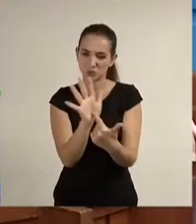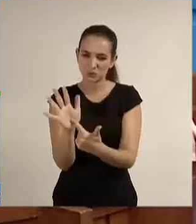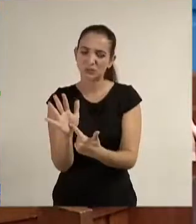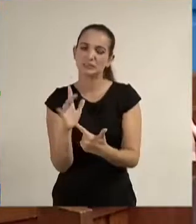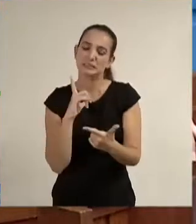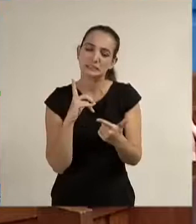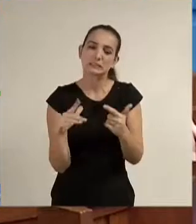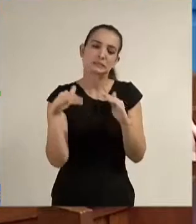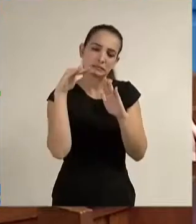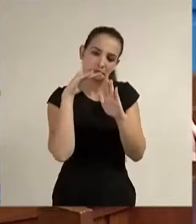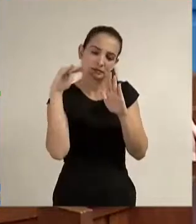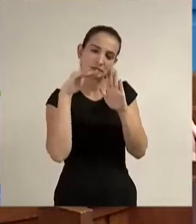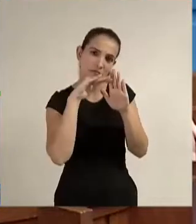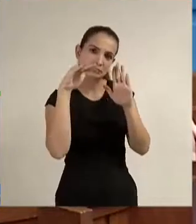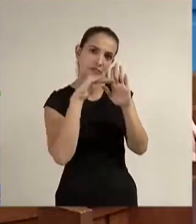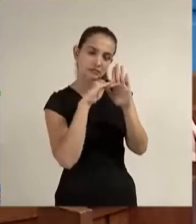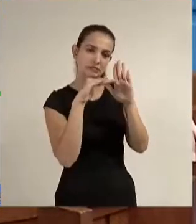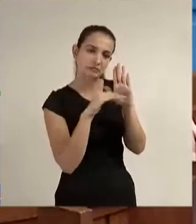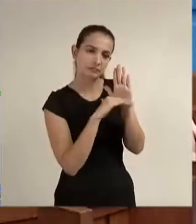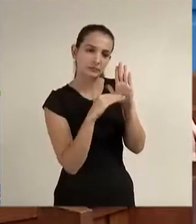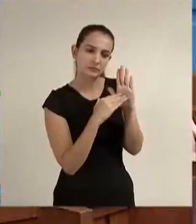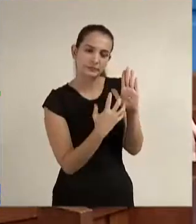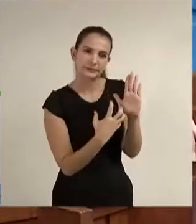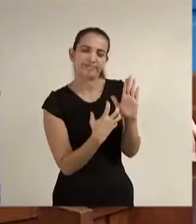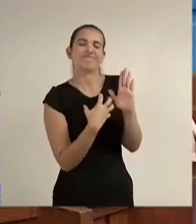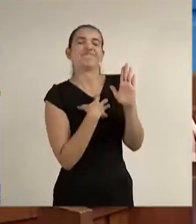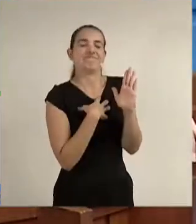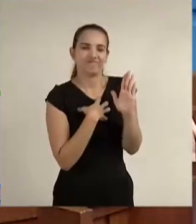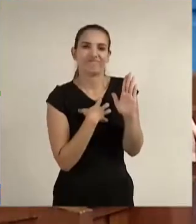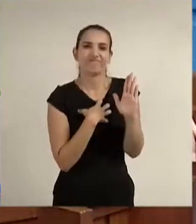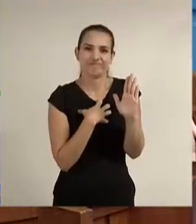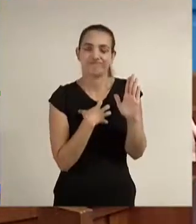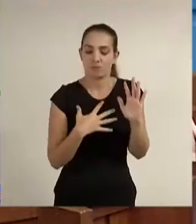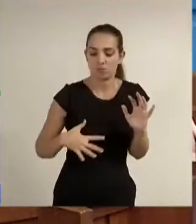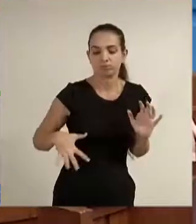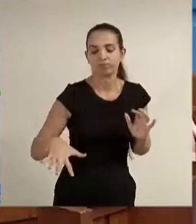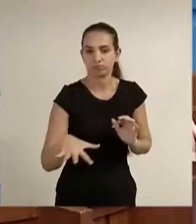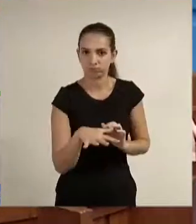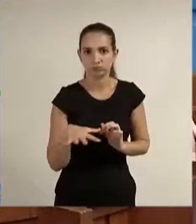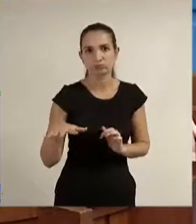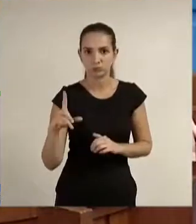vários pontos que angustiam os douradenses.